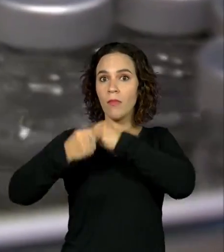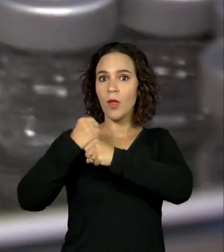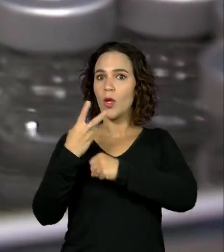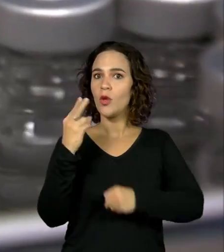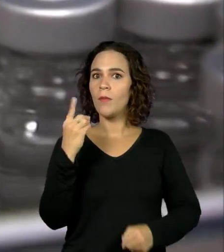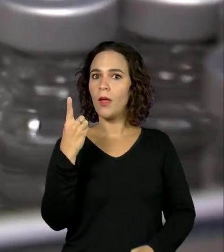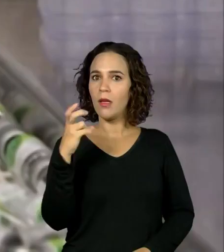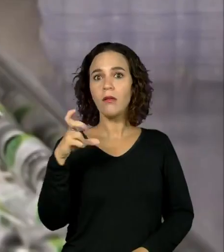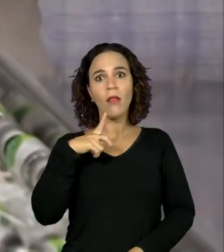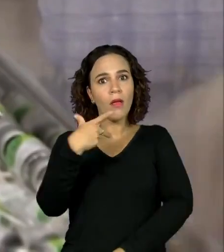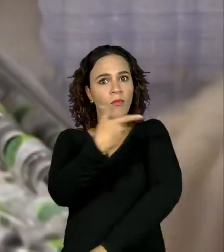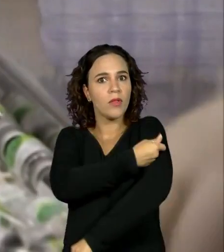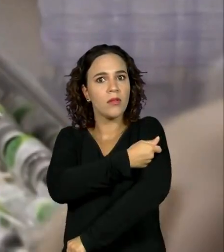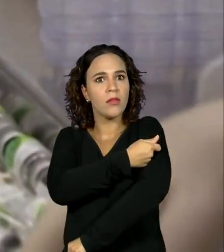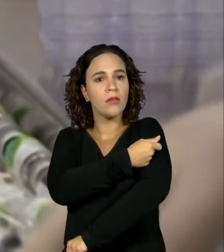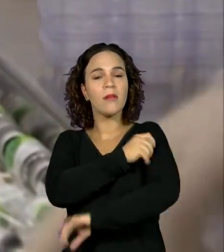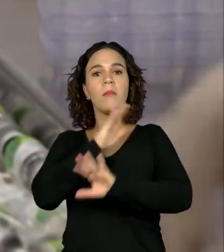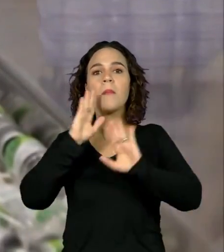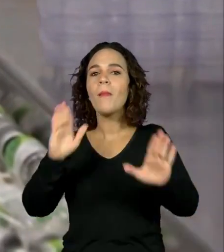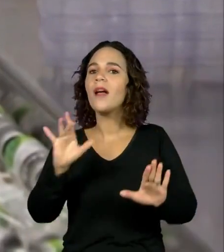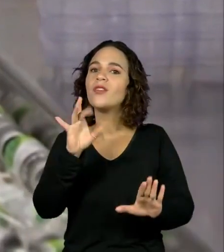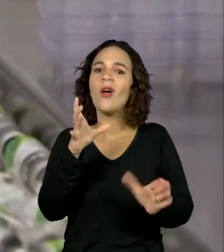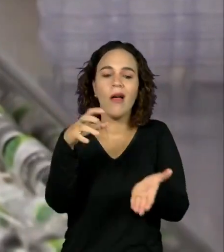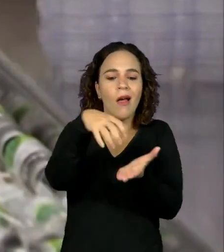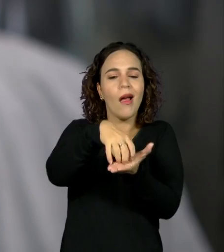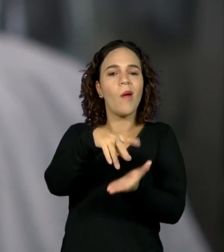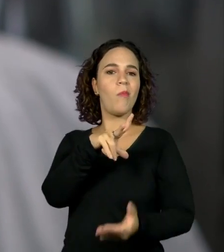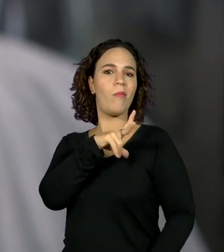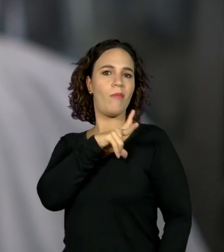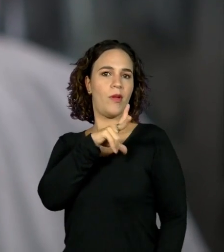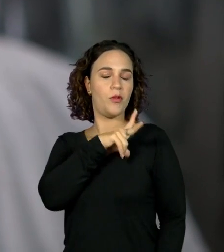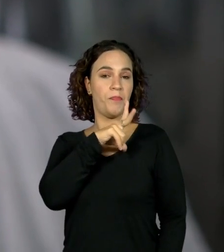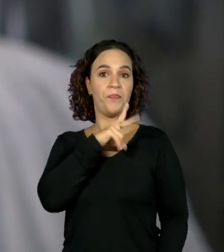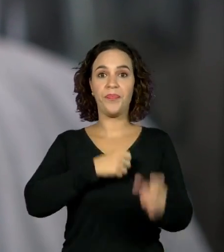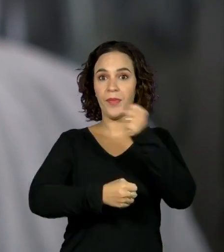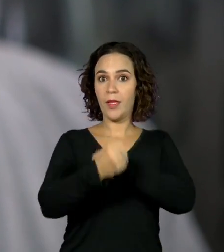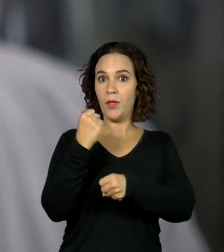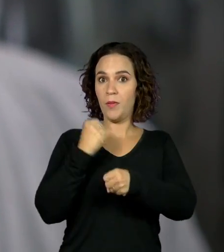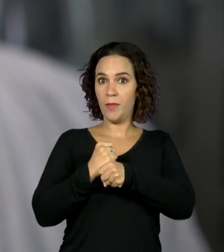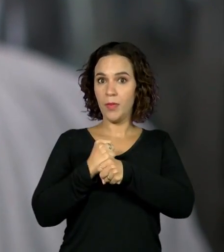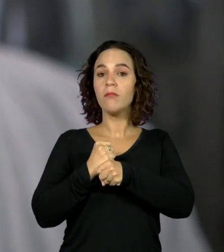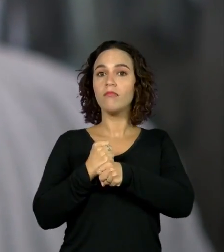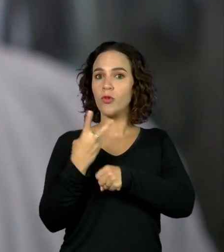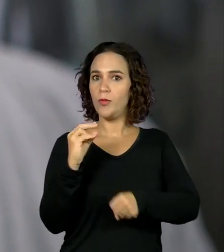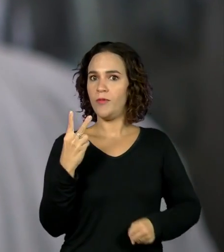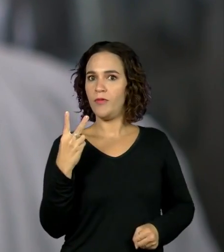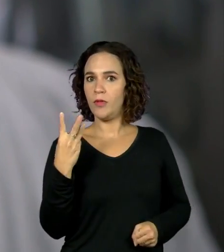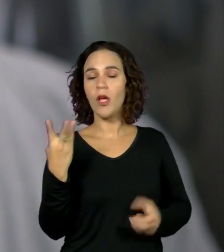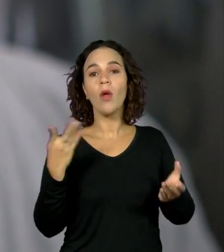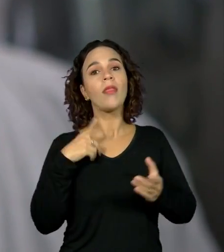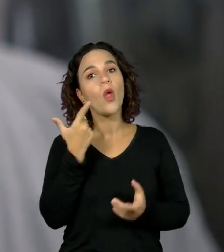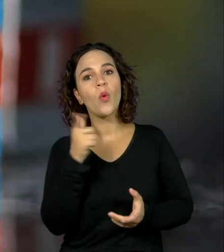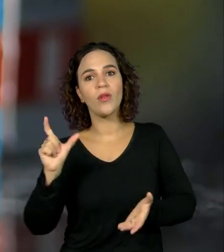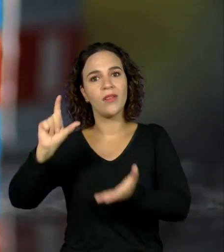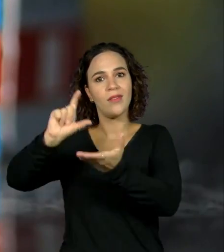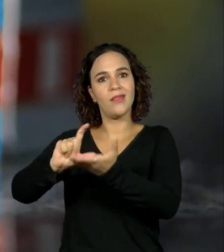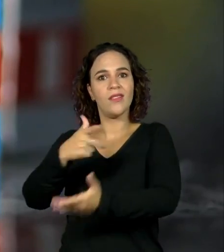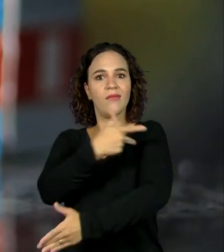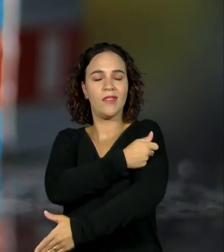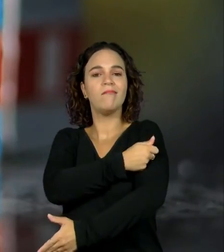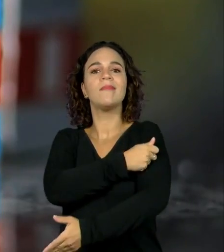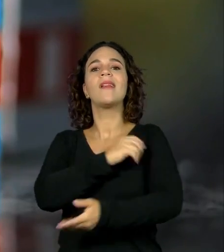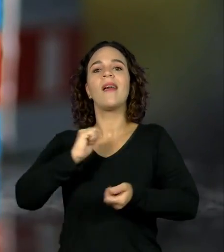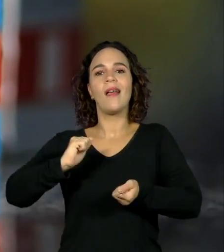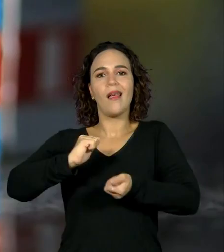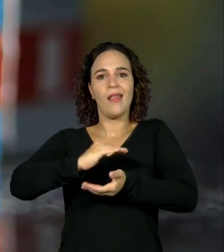contra a dengue, mas só em clínicas particulares. No ano passado, um segundo imunizante foi aprovado pela Anvisa. A